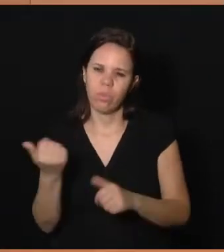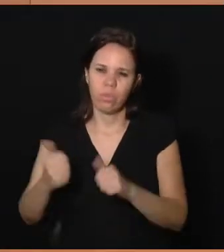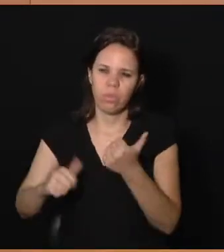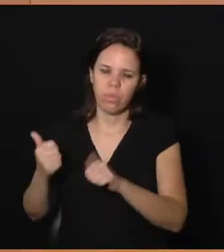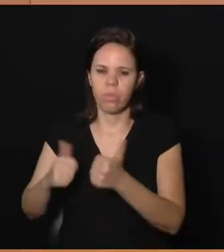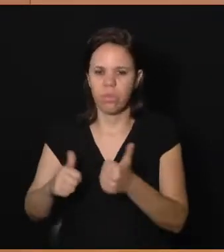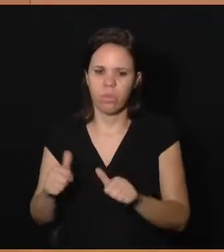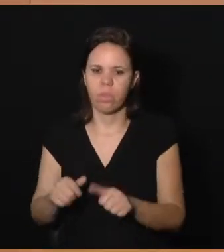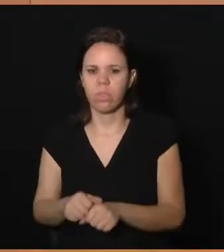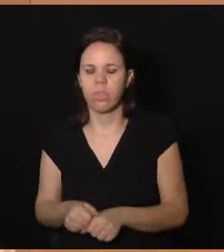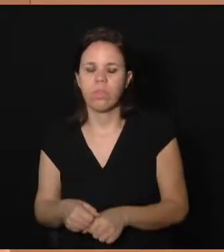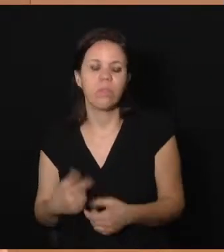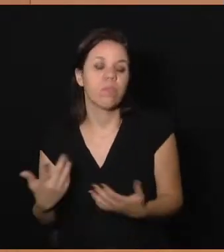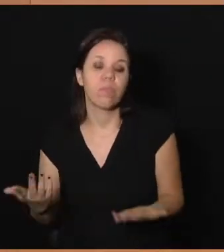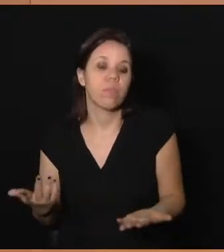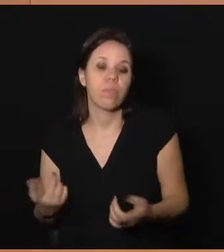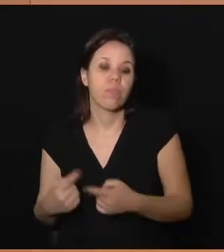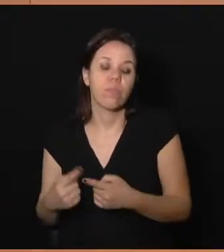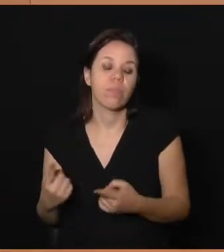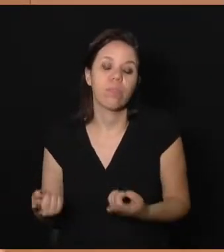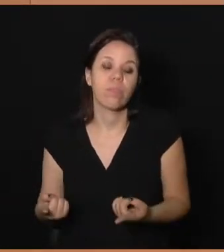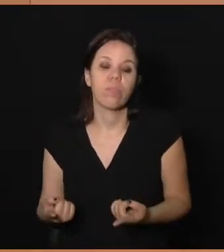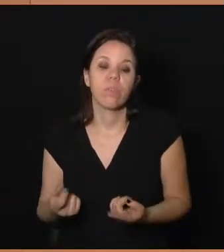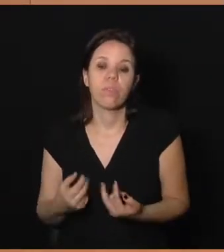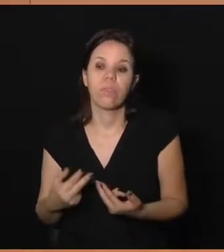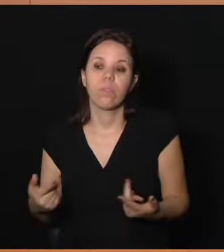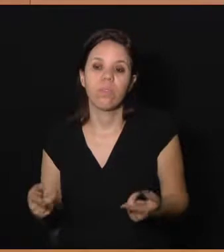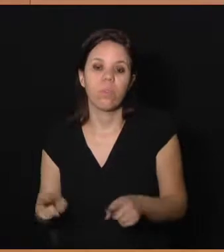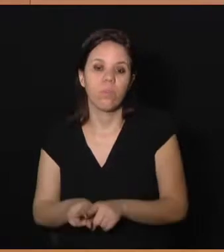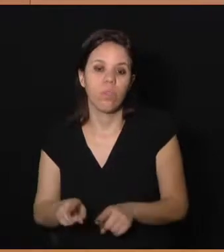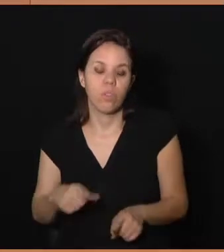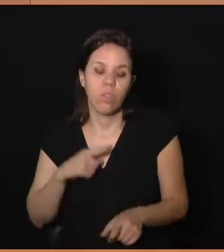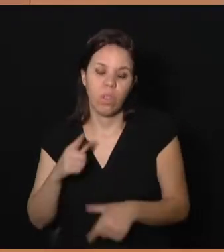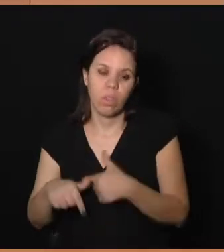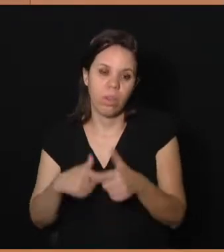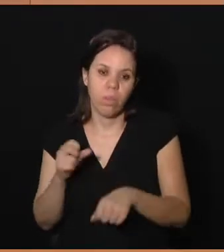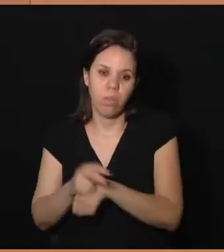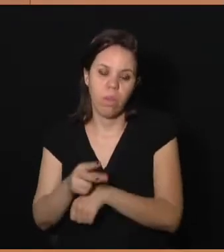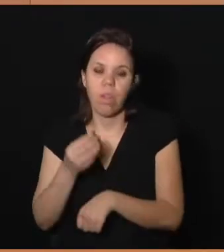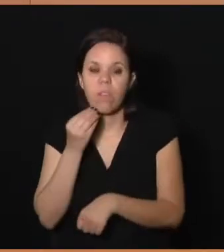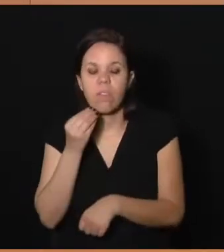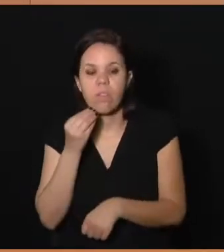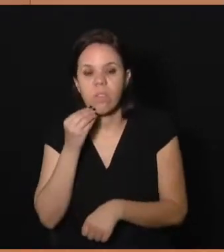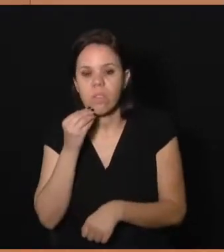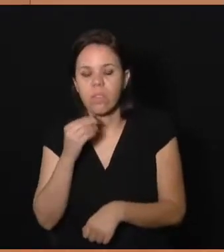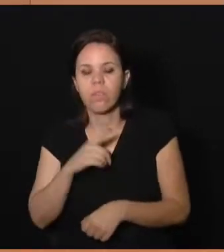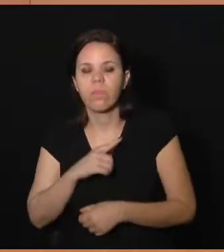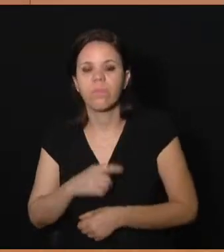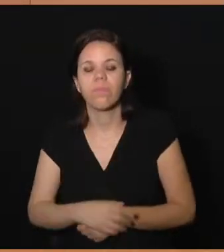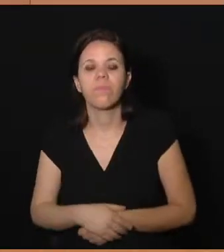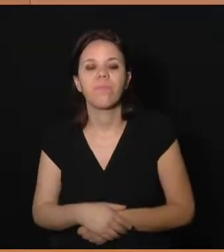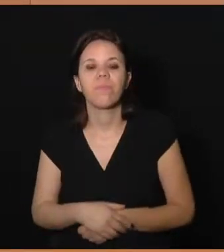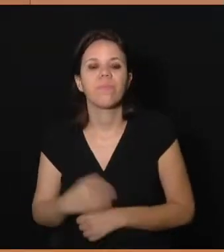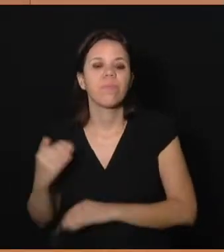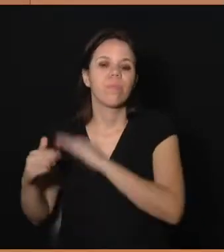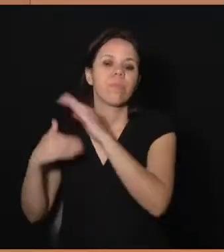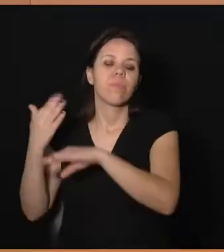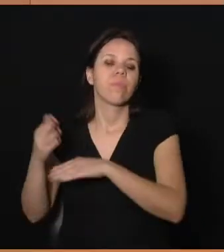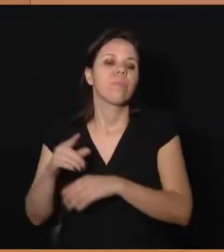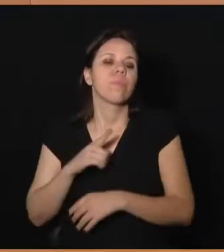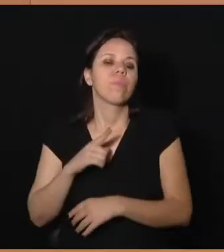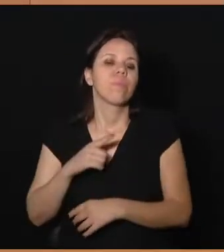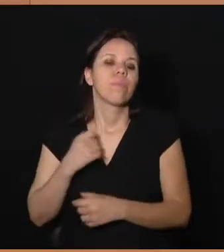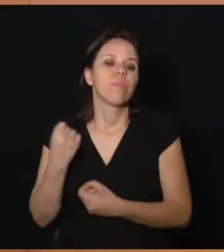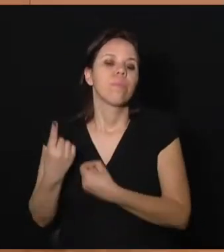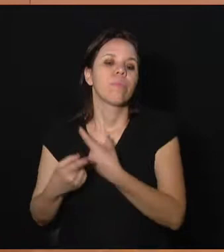mas por que não determinados segmentos que possam gerar emprego, que possam gerar realmente esse desenvolvimento, tenham algum tipo